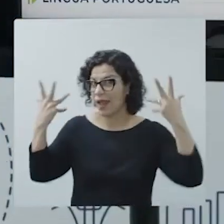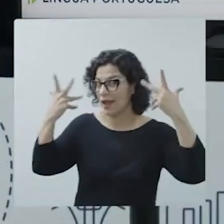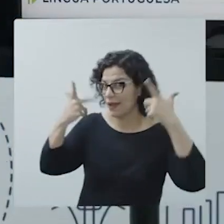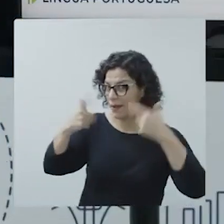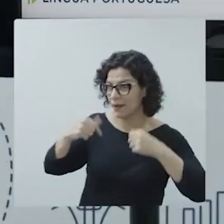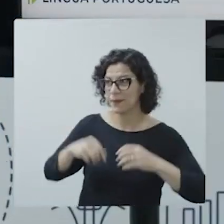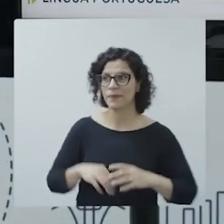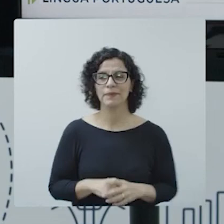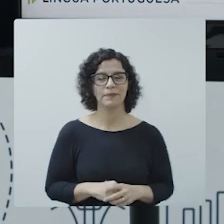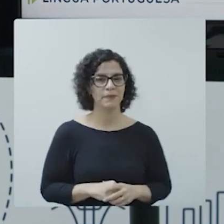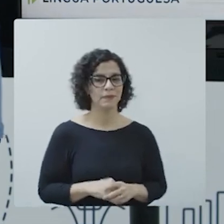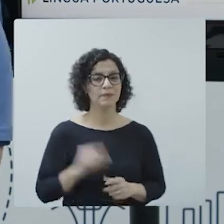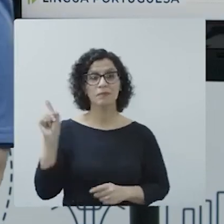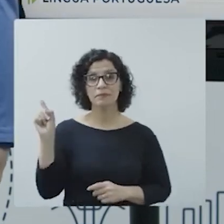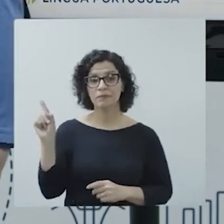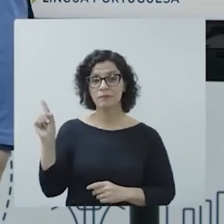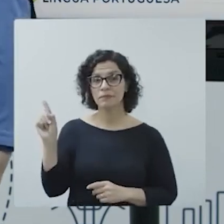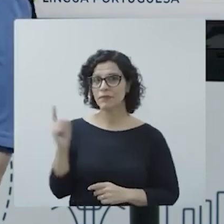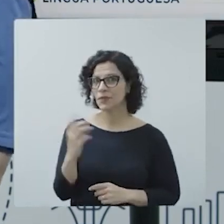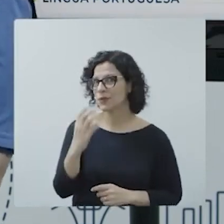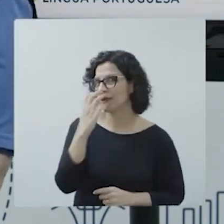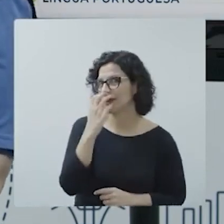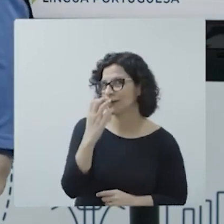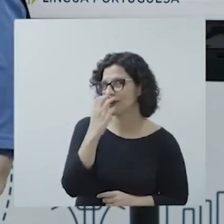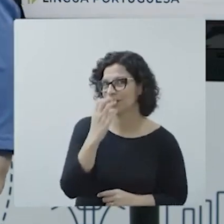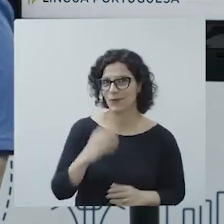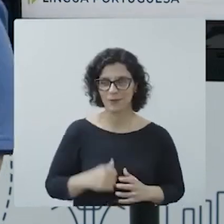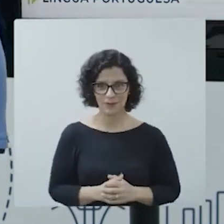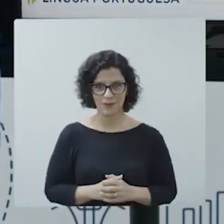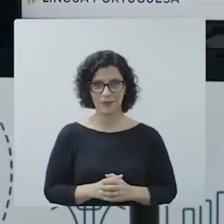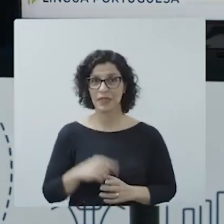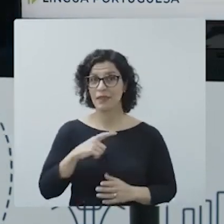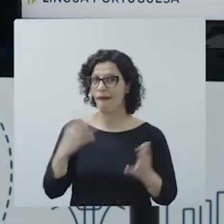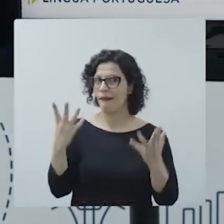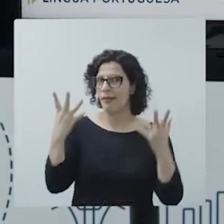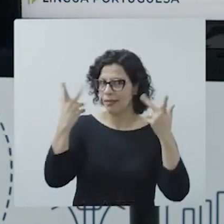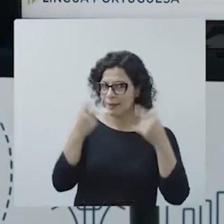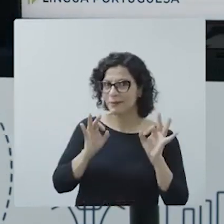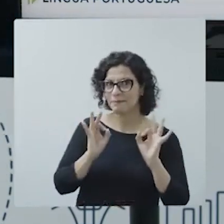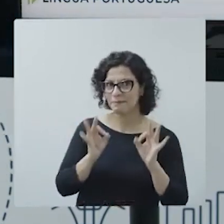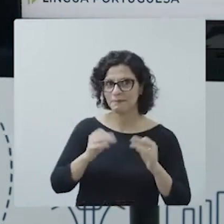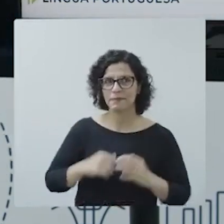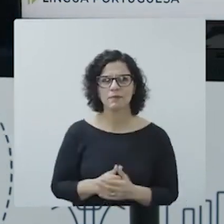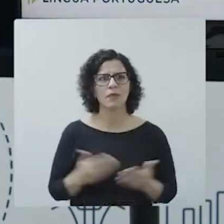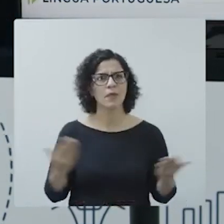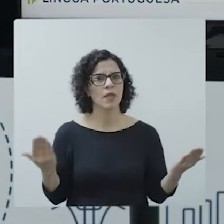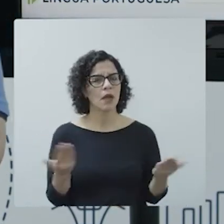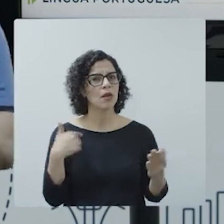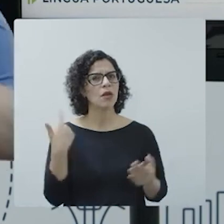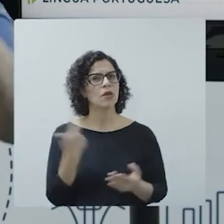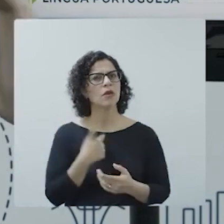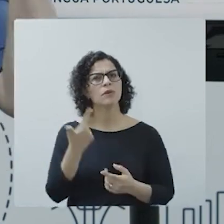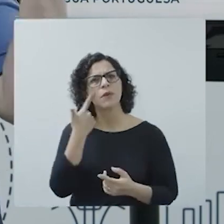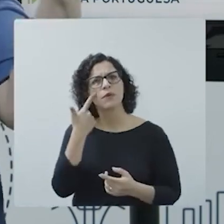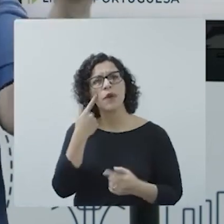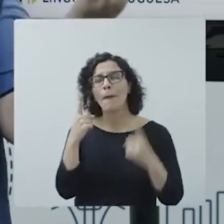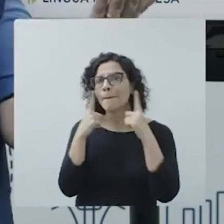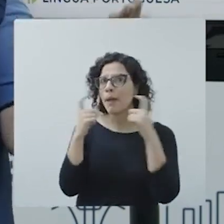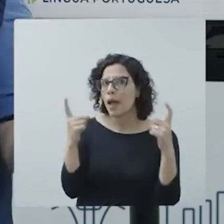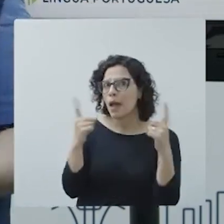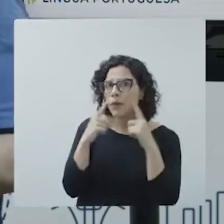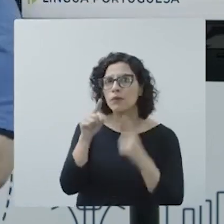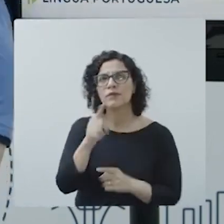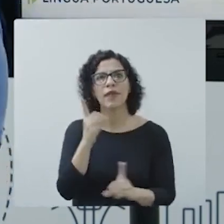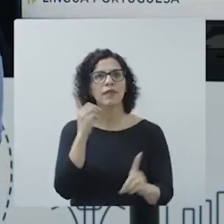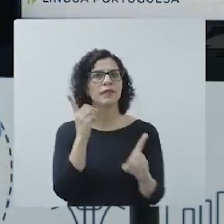leão e um cachorro. São animais. E agora nós vamos colocar um som